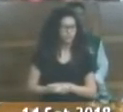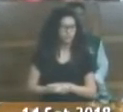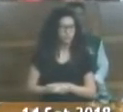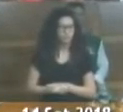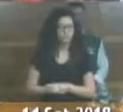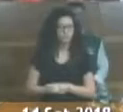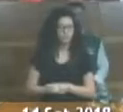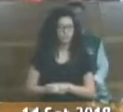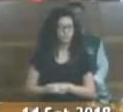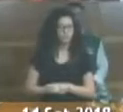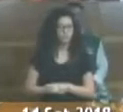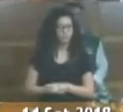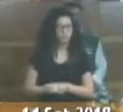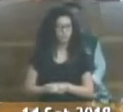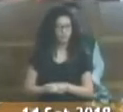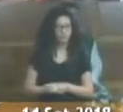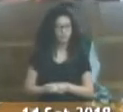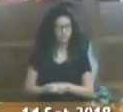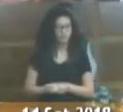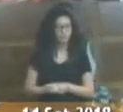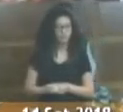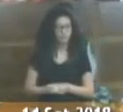Quem? Então, Amanda.